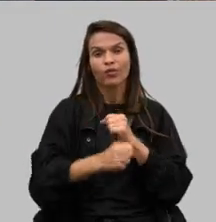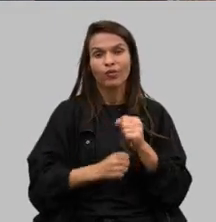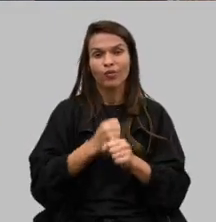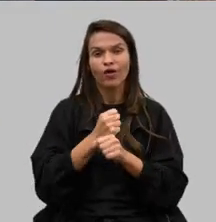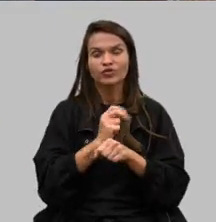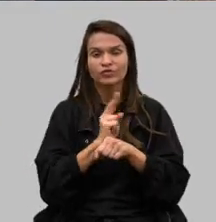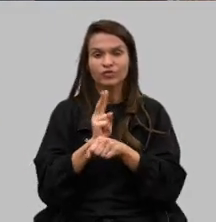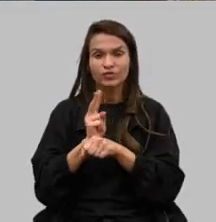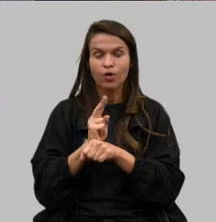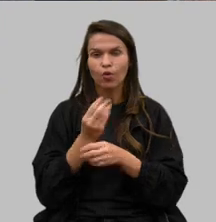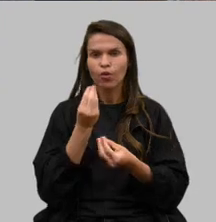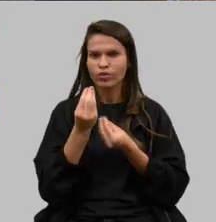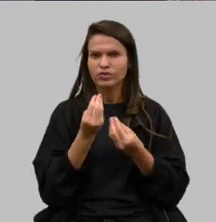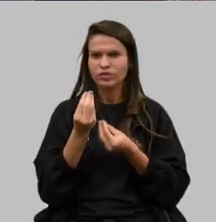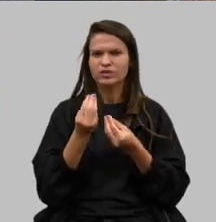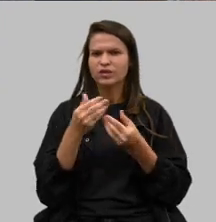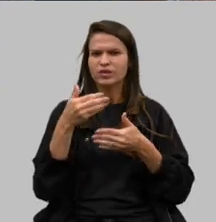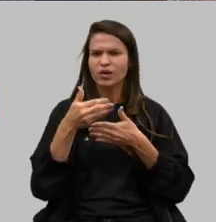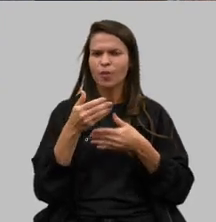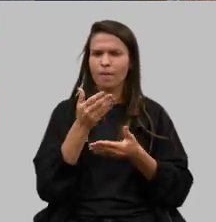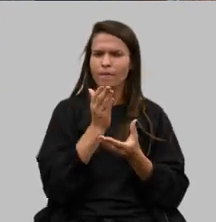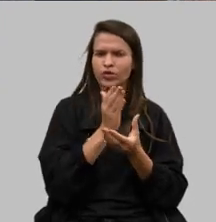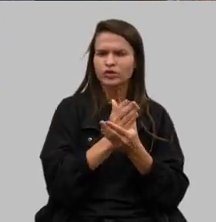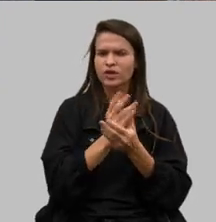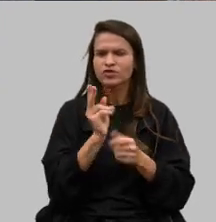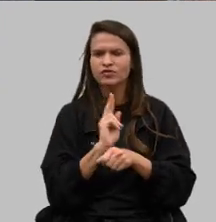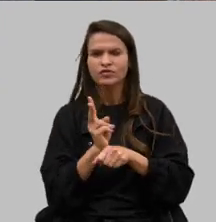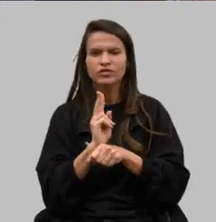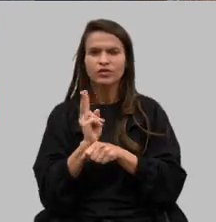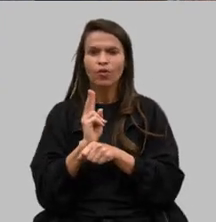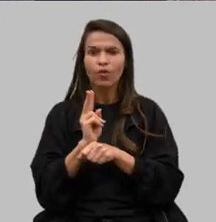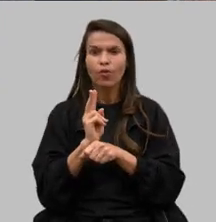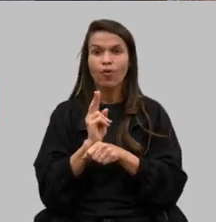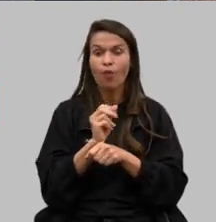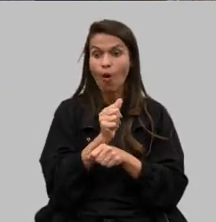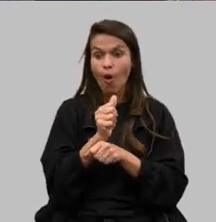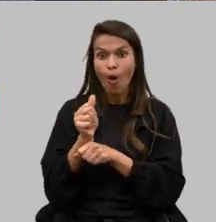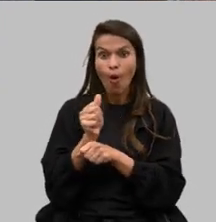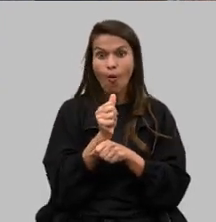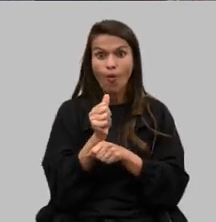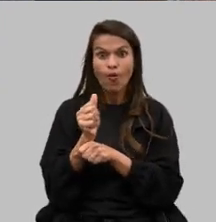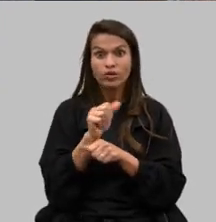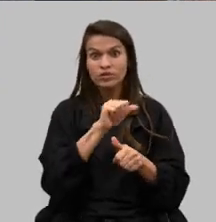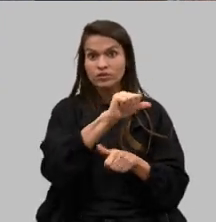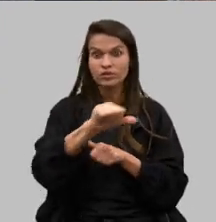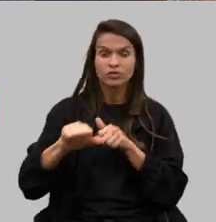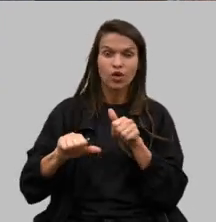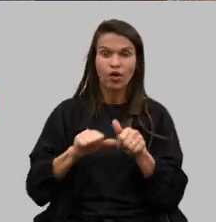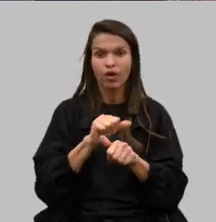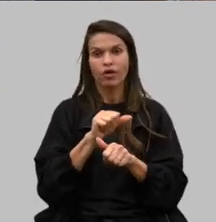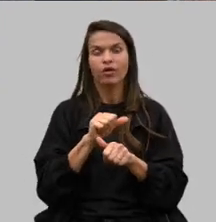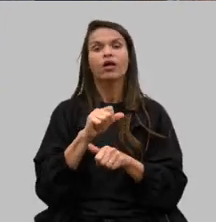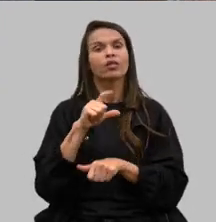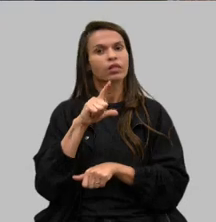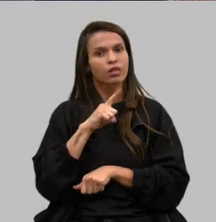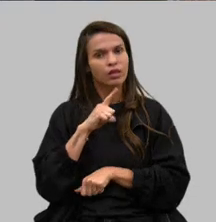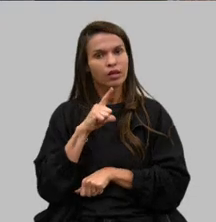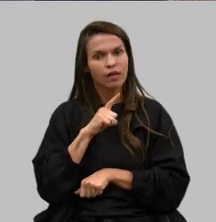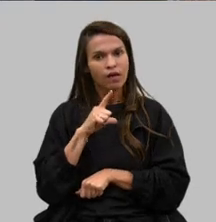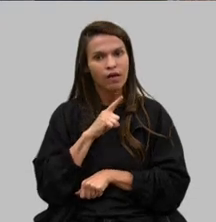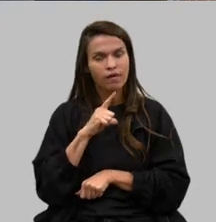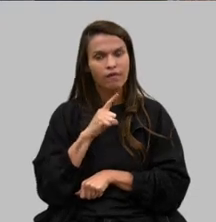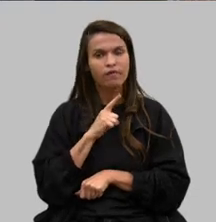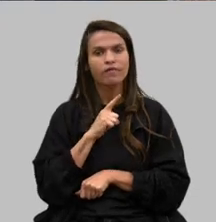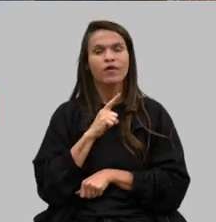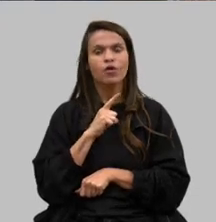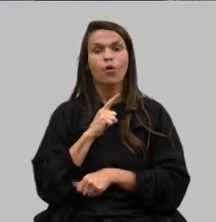que você tem um processo de fiscalização com 11 trocas você teve teve ali uma